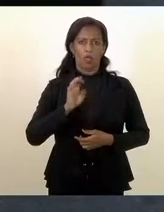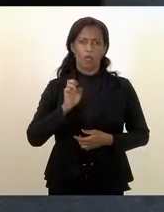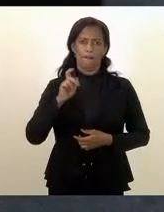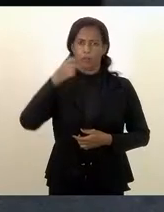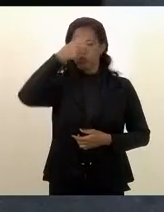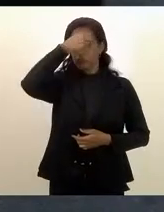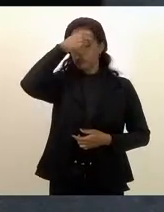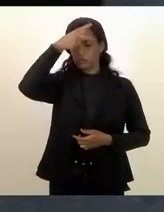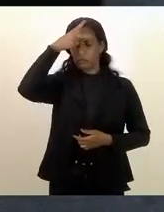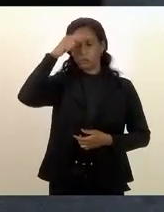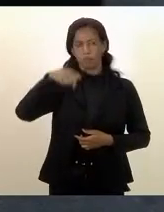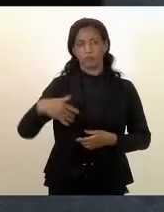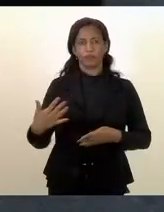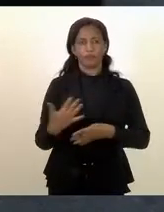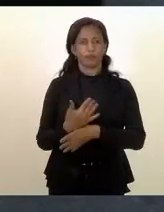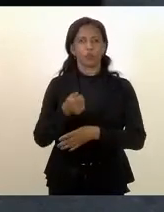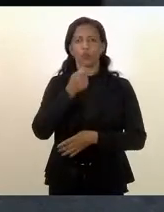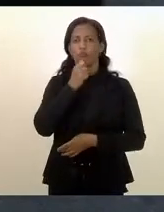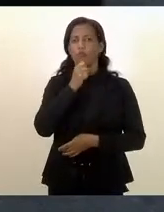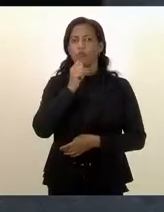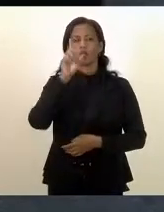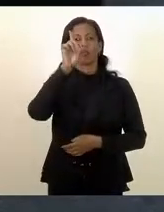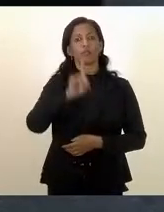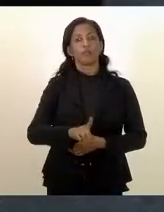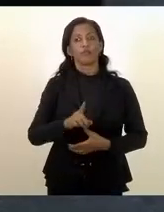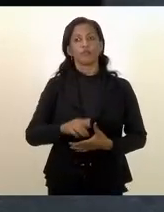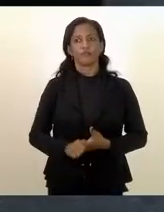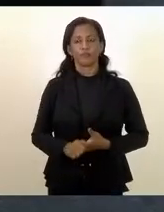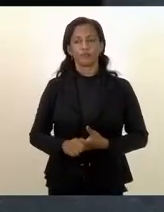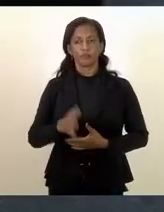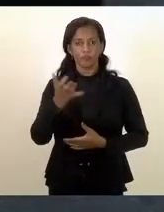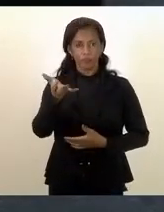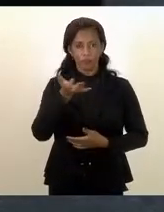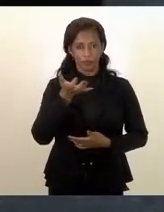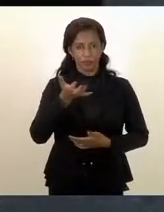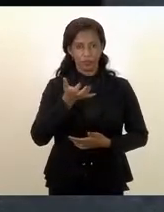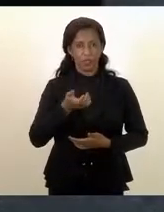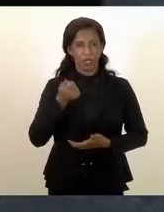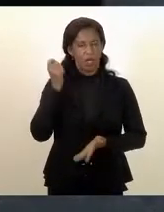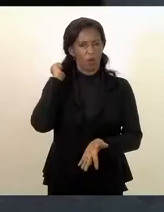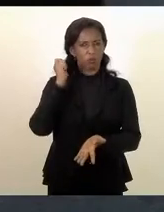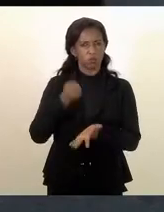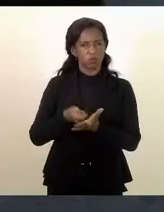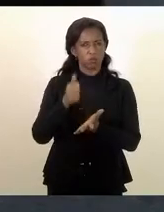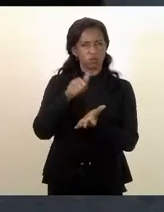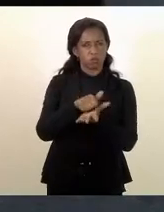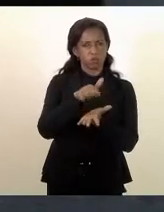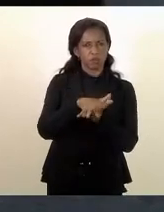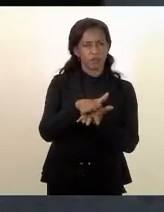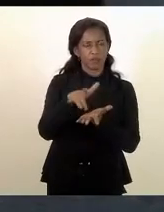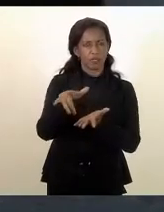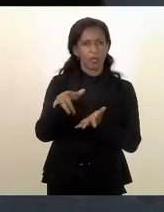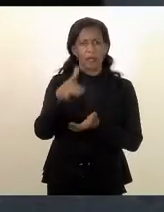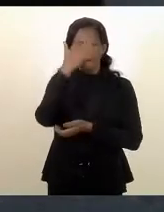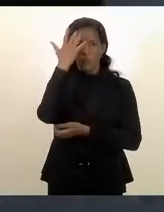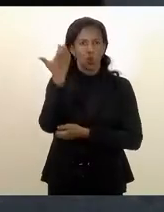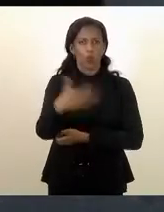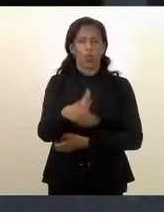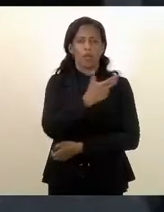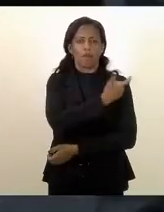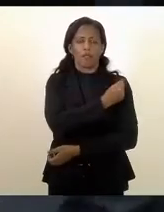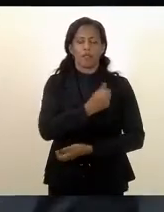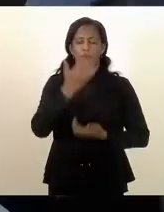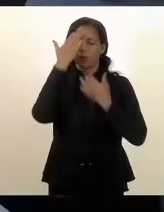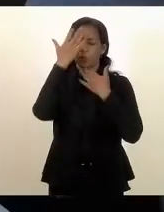dessa cidade que não tem o direito de querer punir quem não queira tomar a vacina